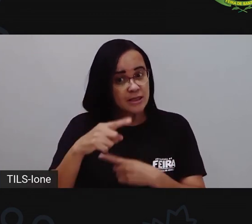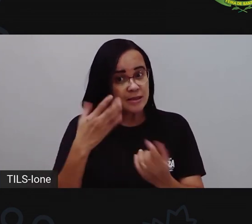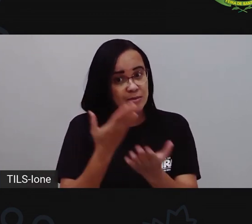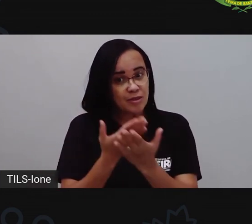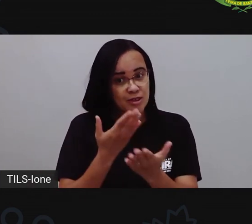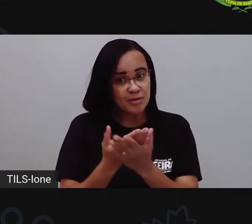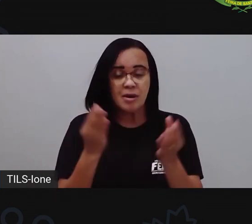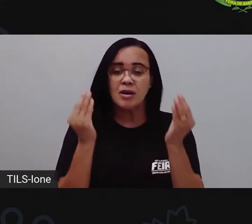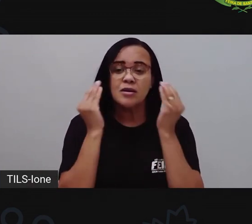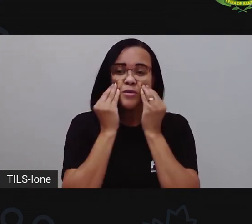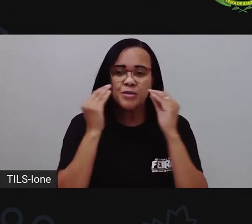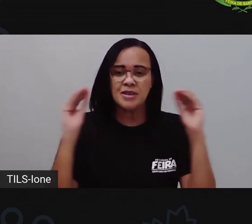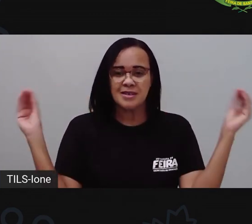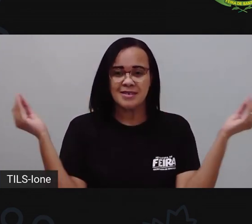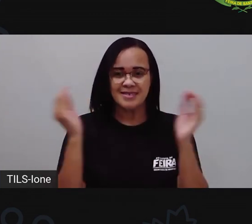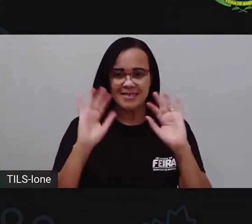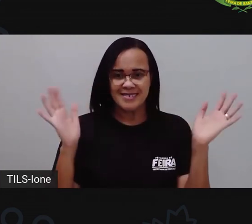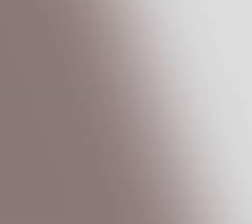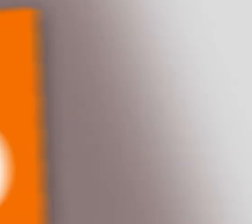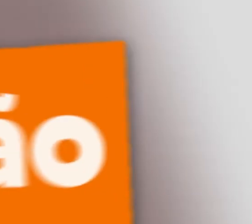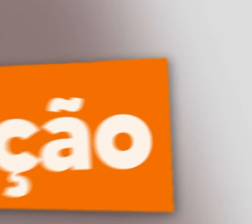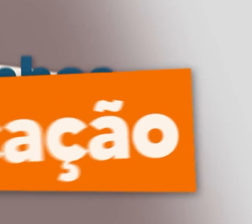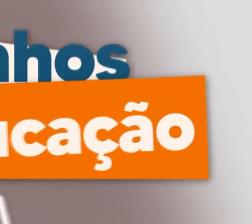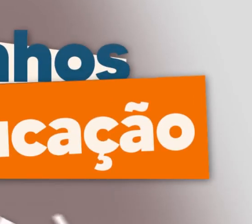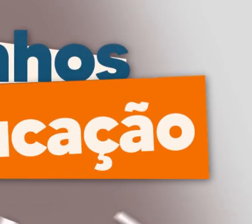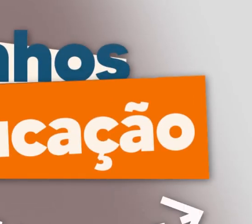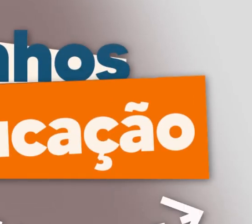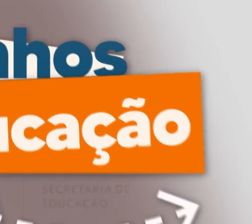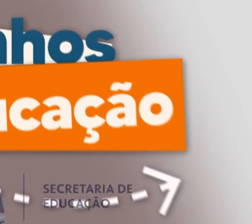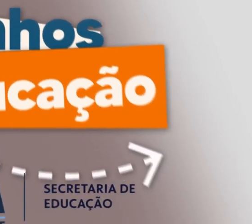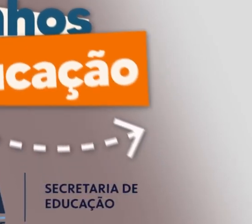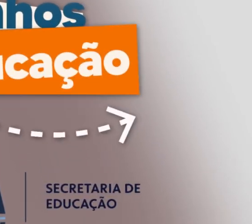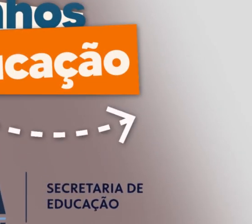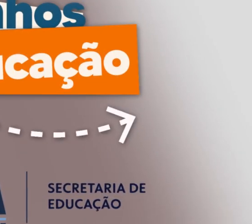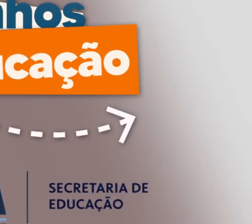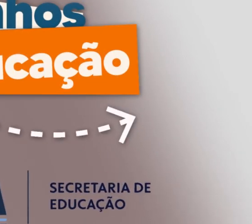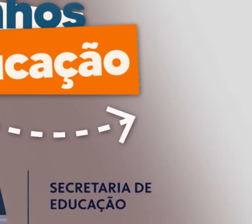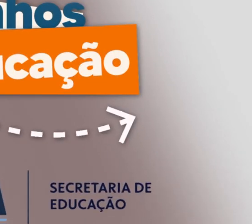mais. Tchau, tchau. Tchau, tchau.